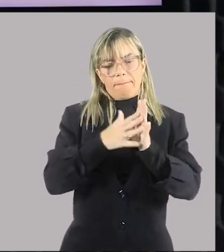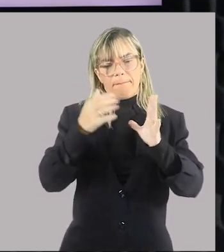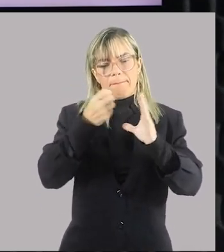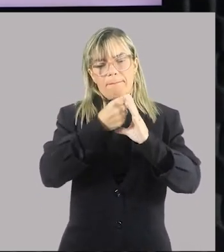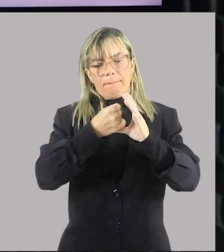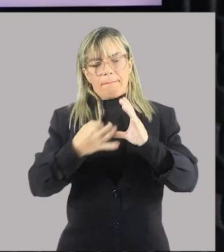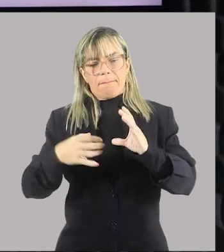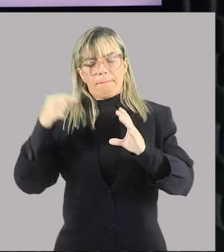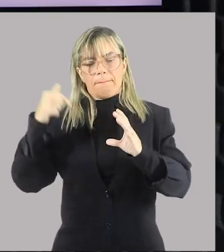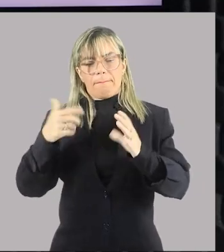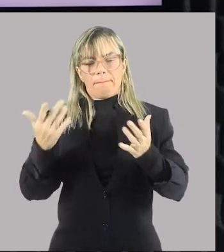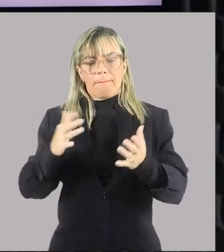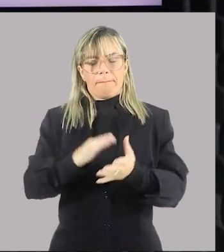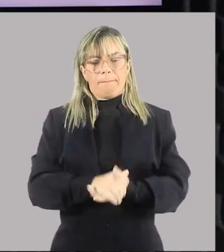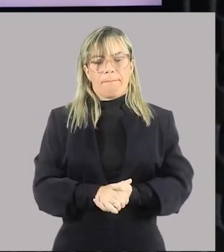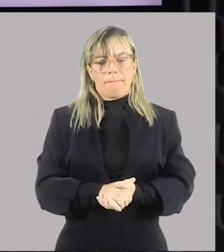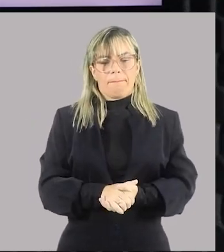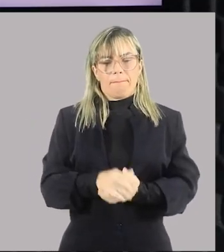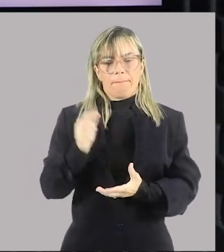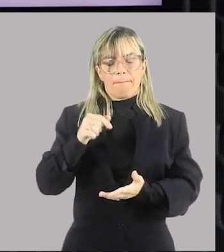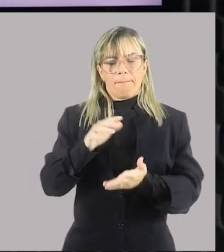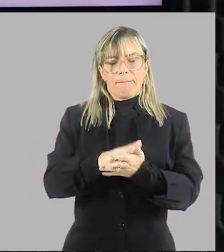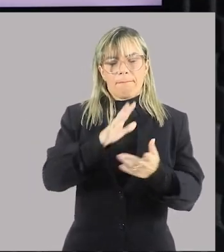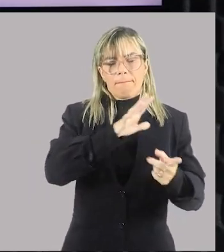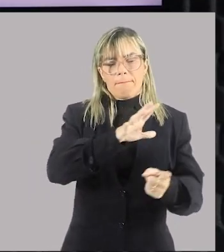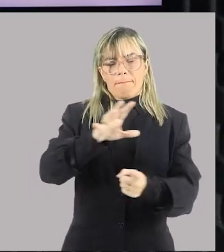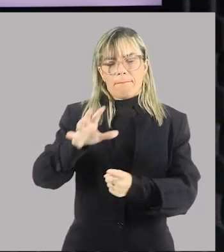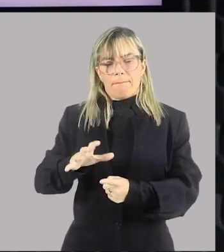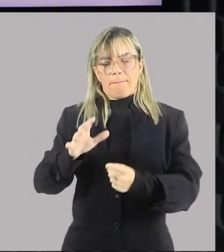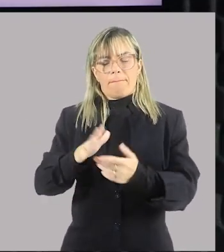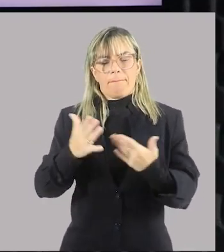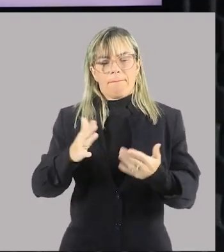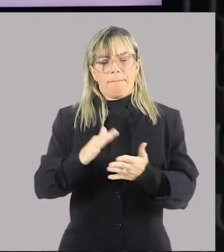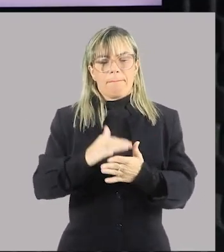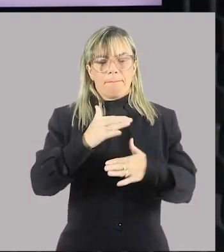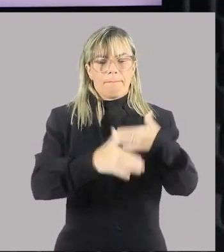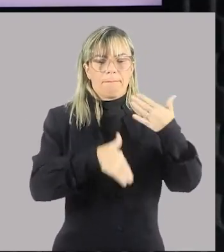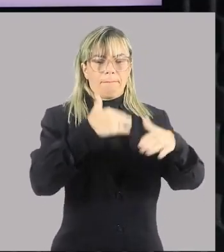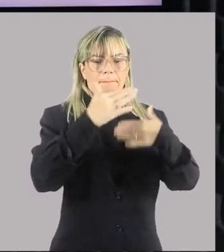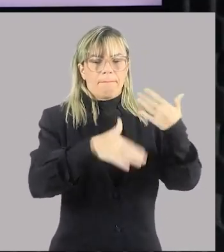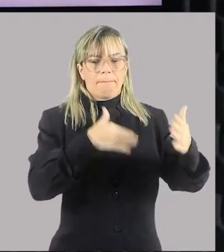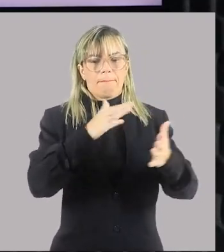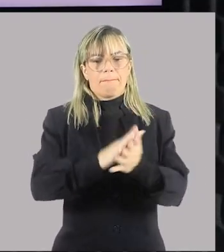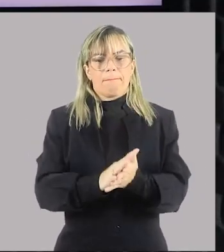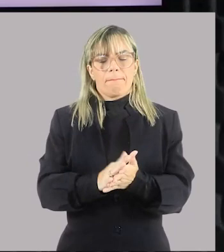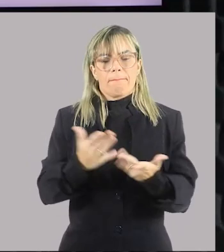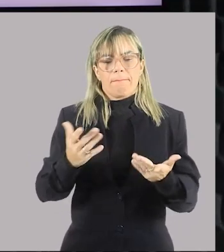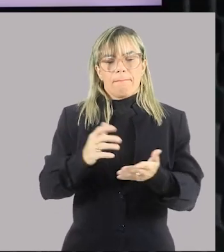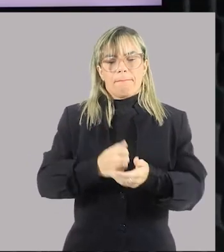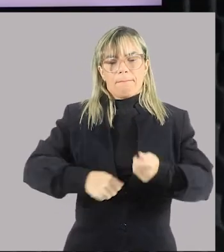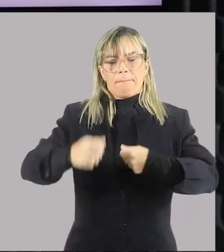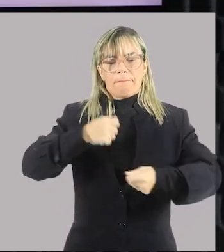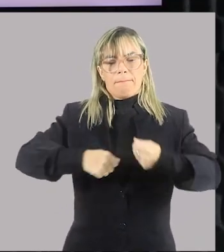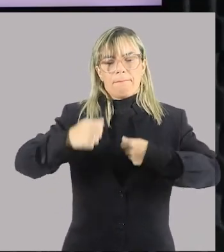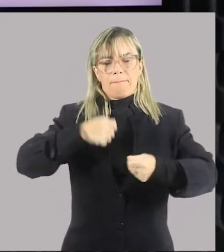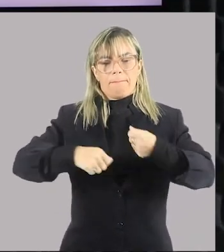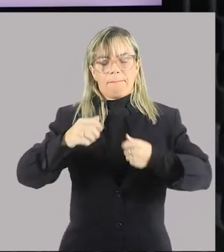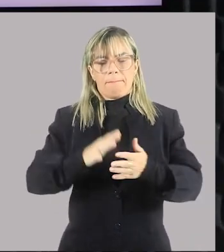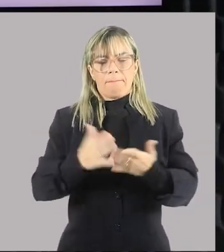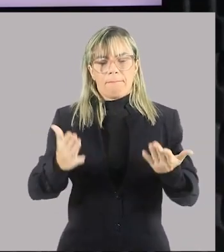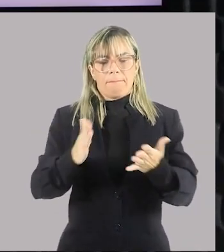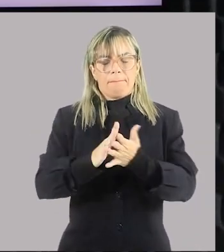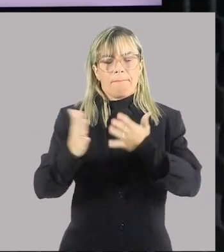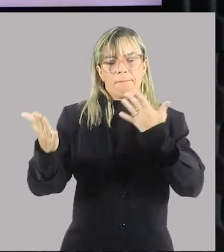certa forma, acabaram contribuindo para o nosso crescimento econômico. Se a gente for comparar hoje,